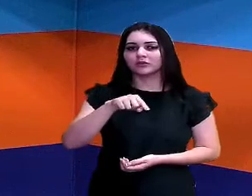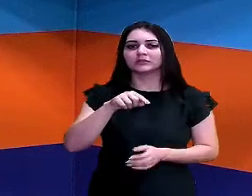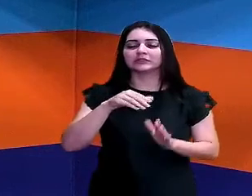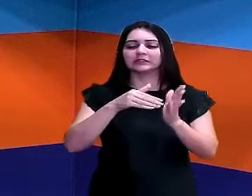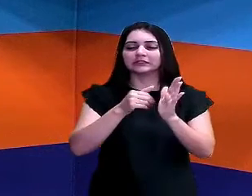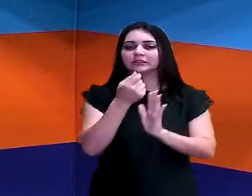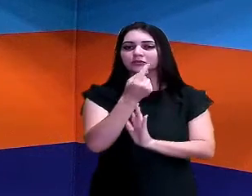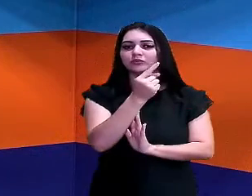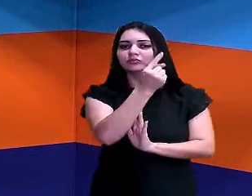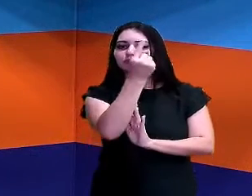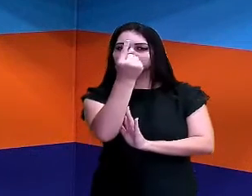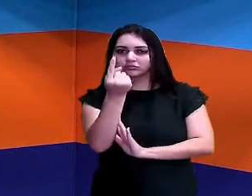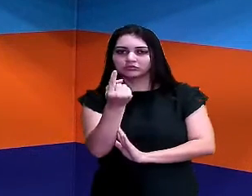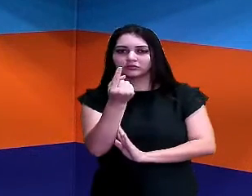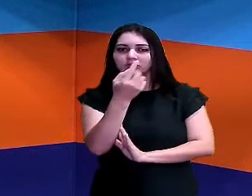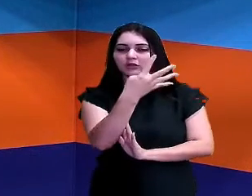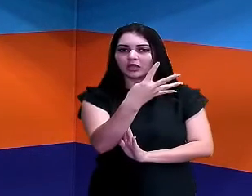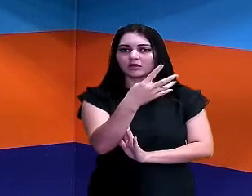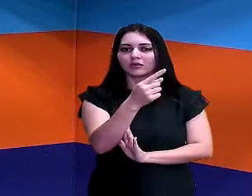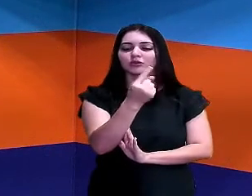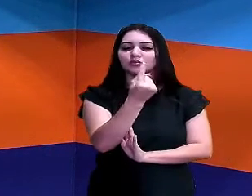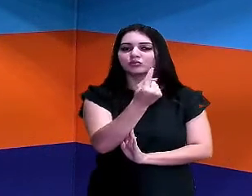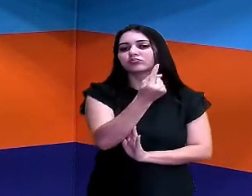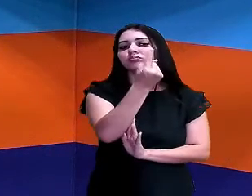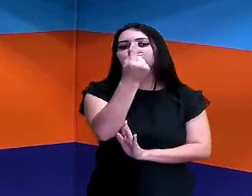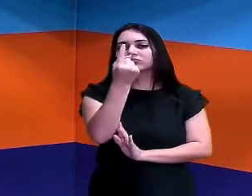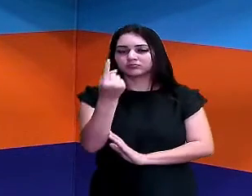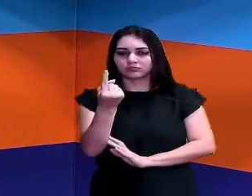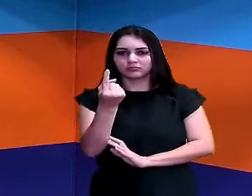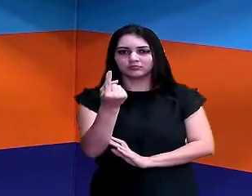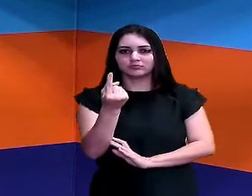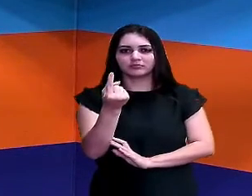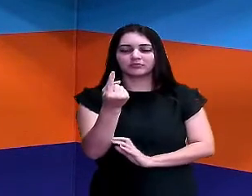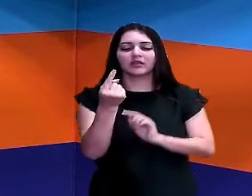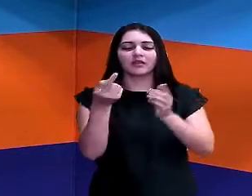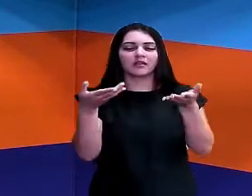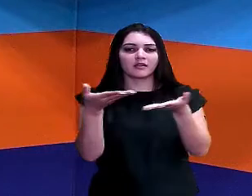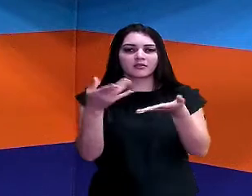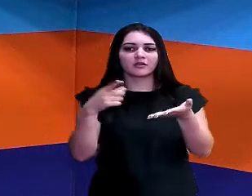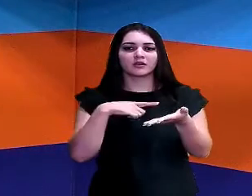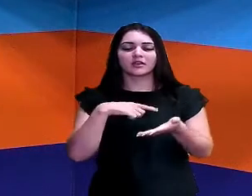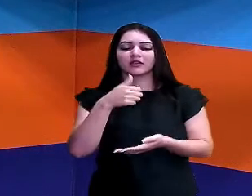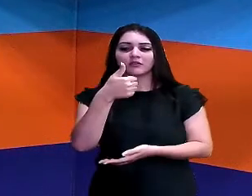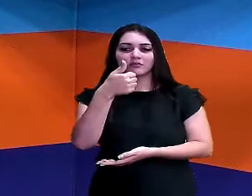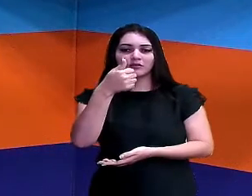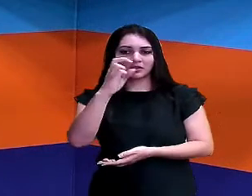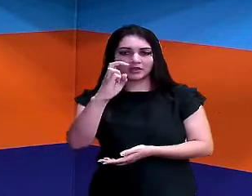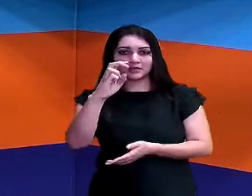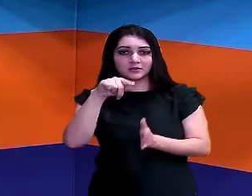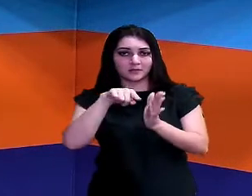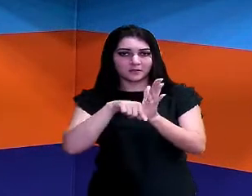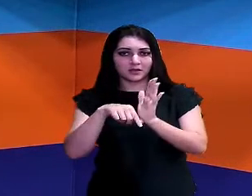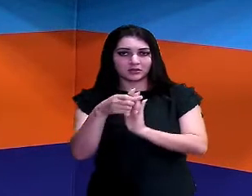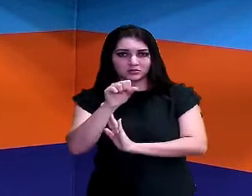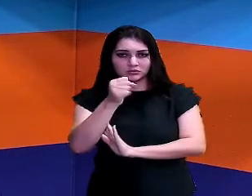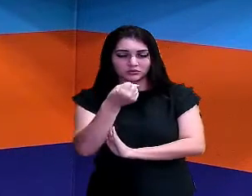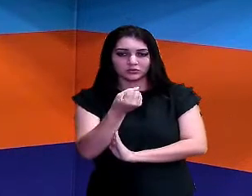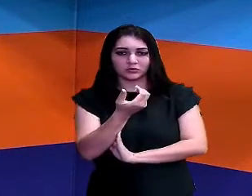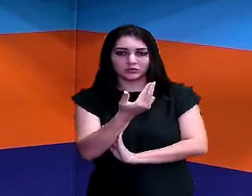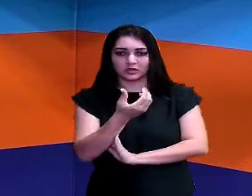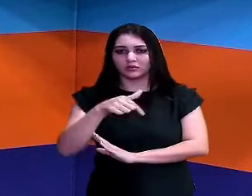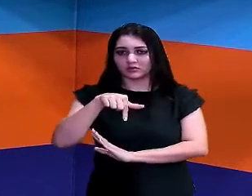5, vai ficar o 4. O 1 daqui, ó, vai vir para cá. Aí agora eu tenho 15 menos 8, que dá